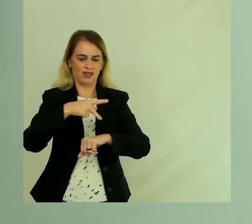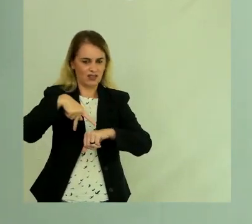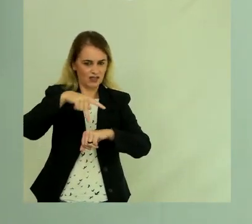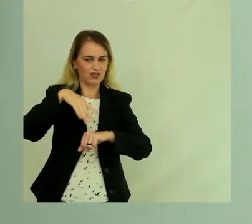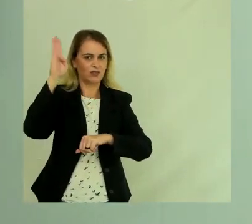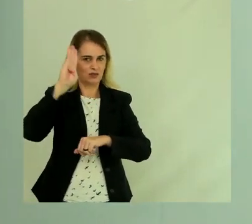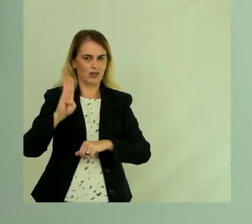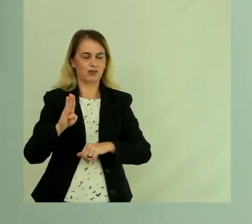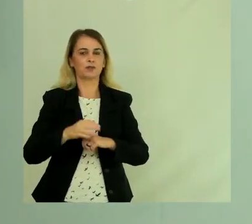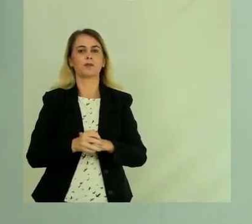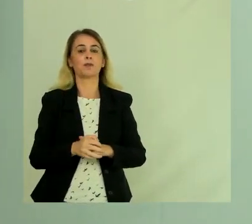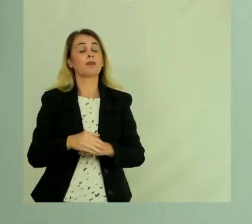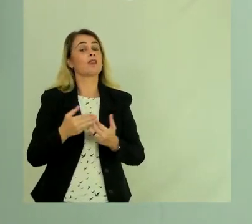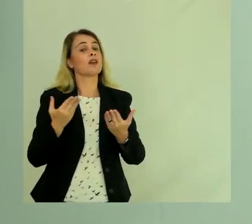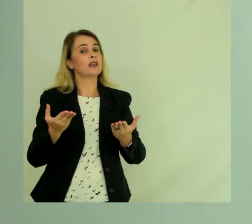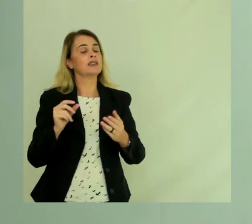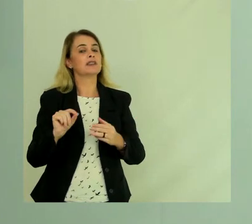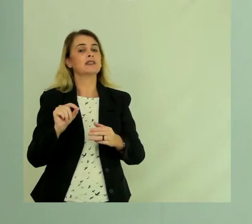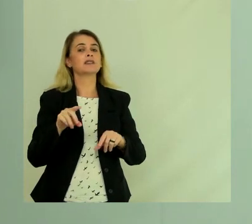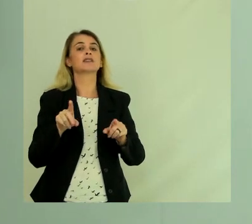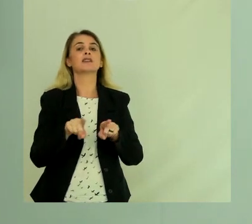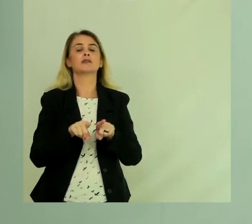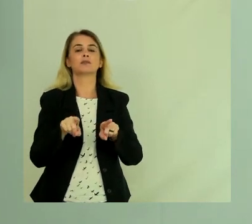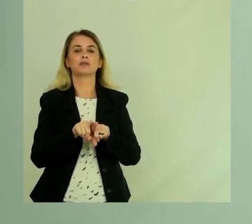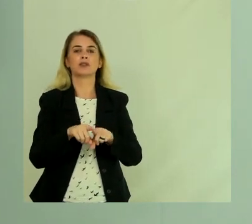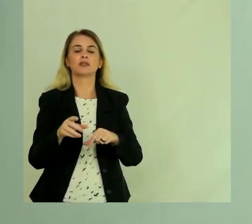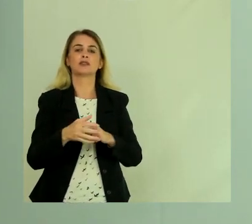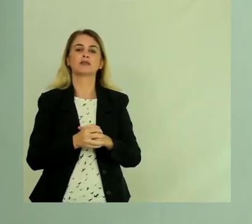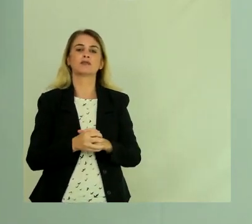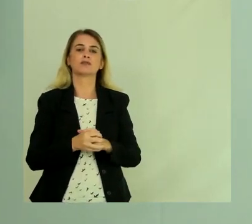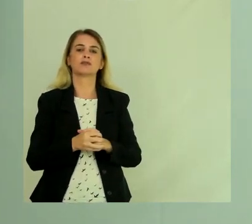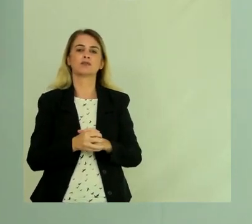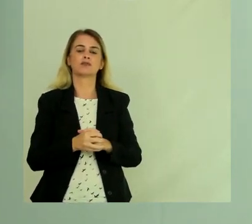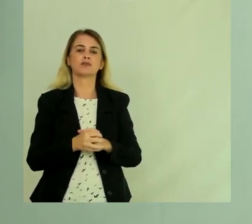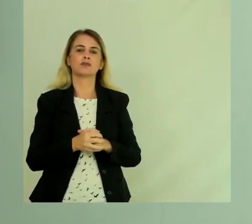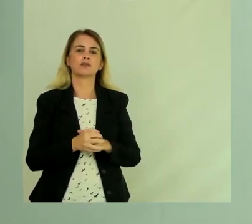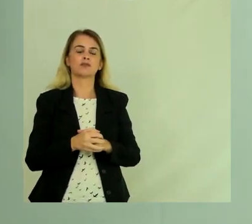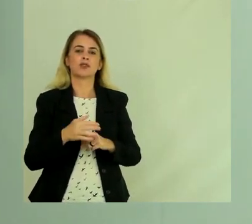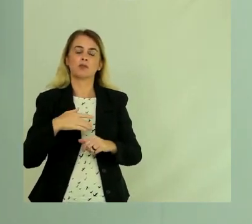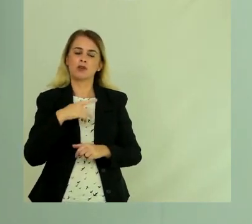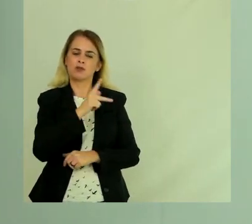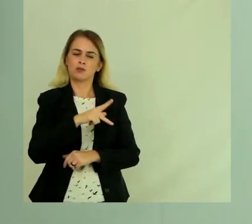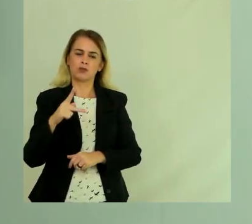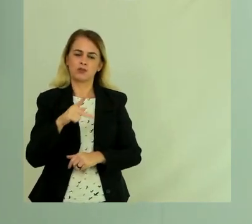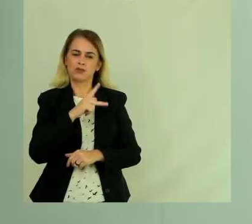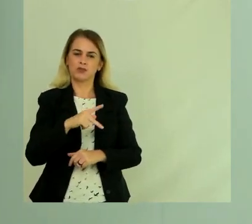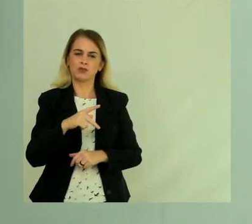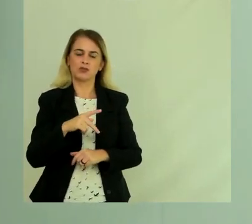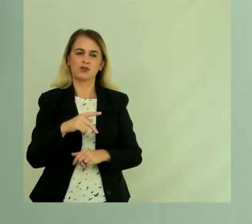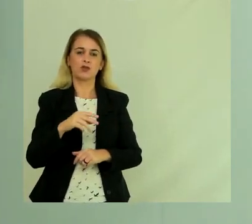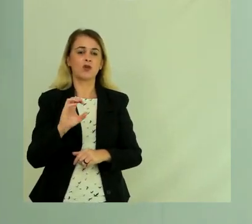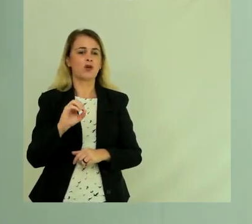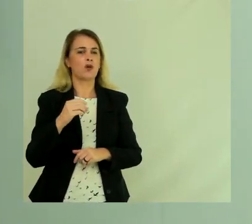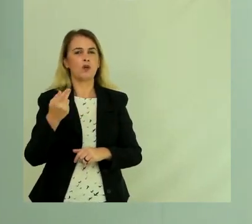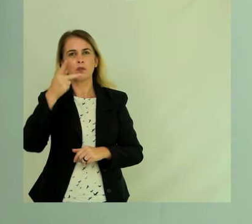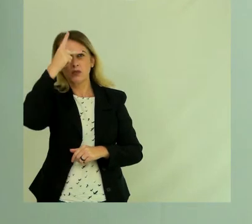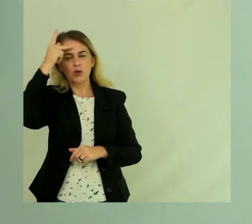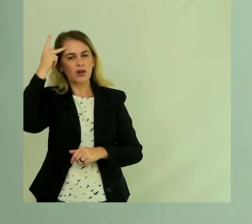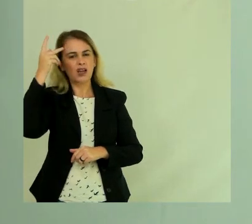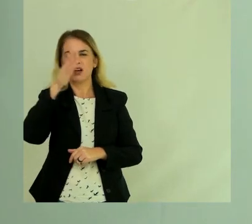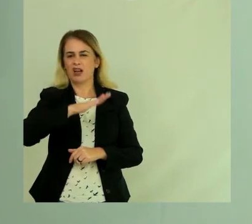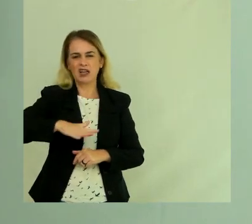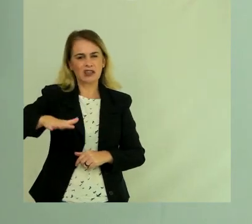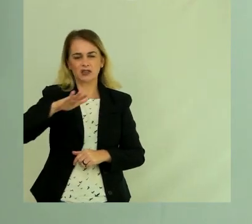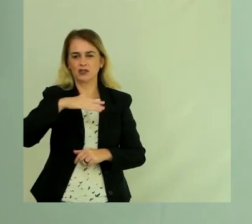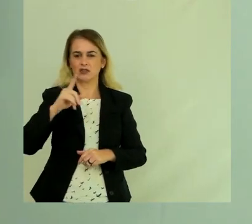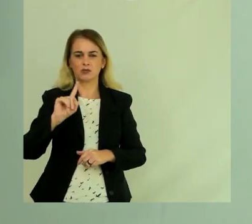né, e eu acho que para um professor ou qualquer pessoa, né, qualquer área, não precisa